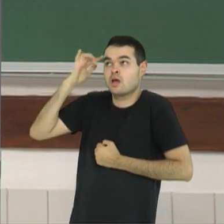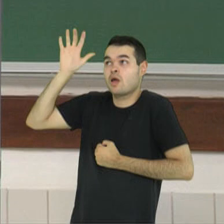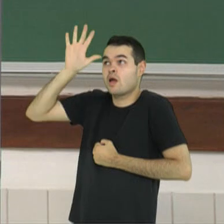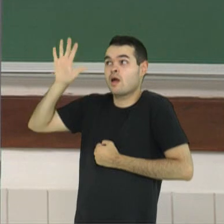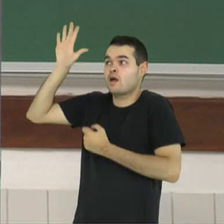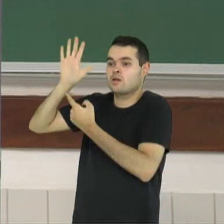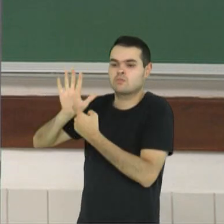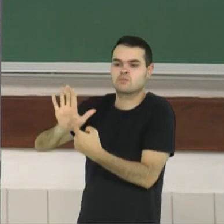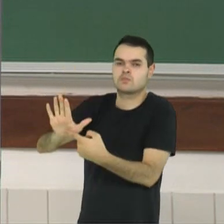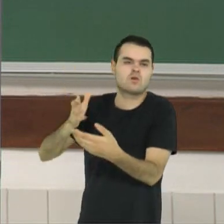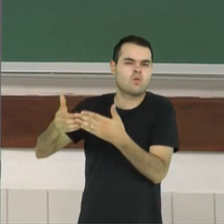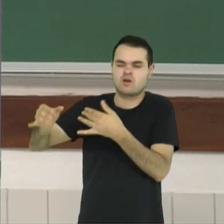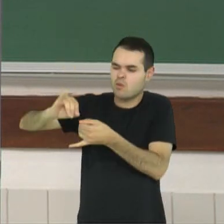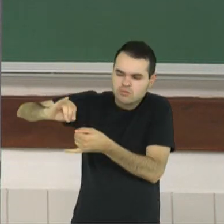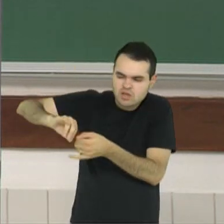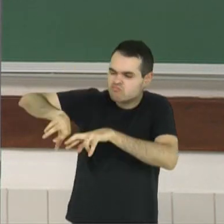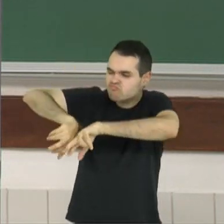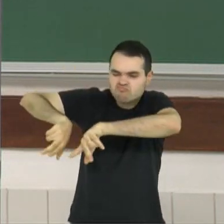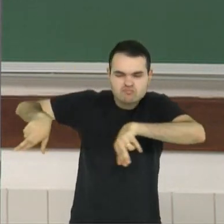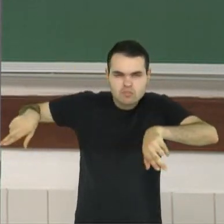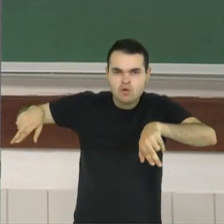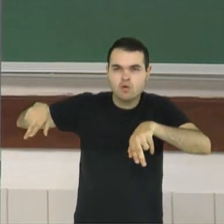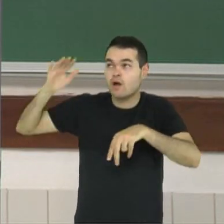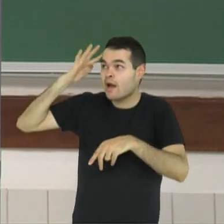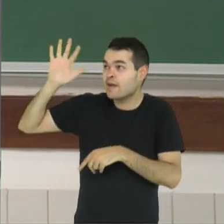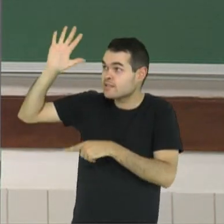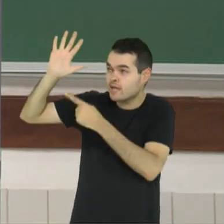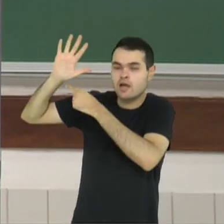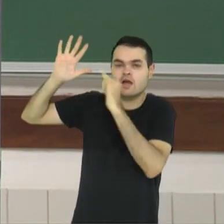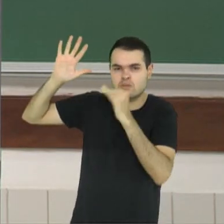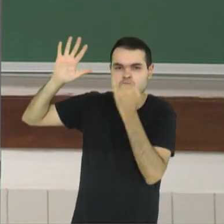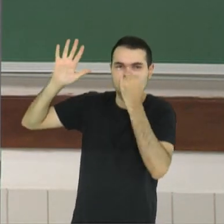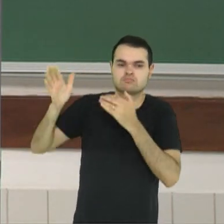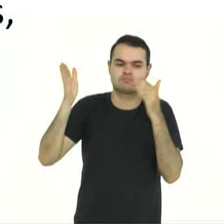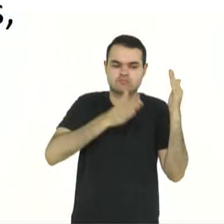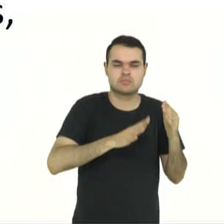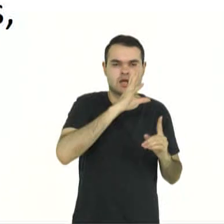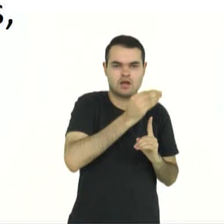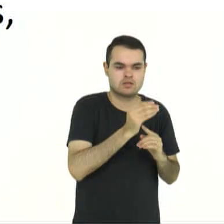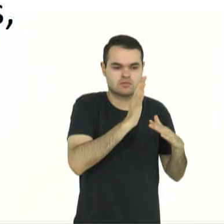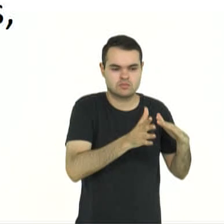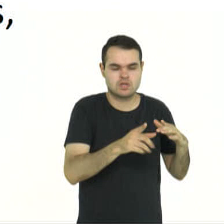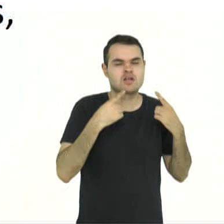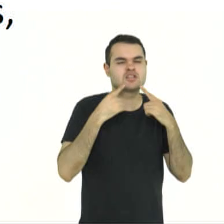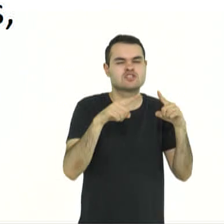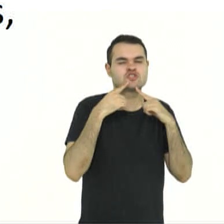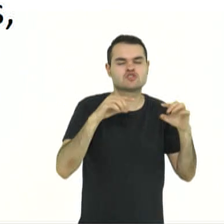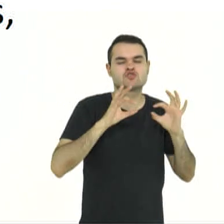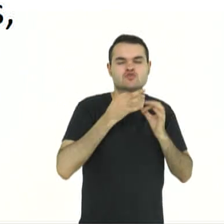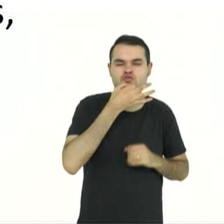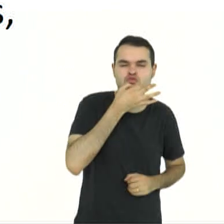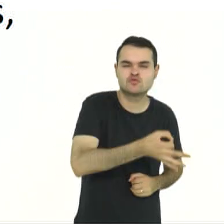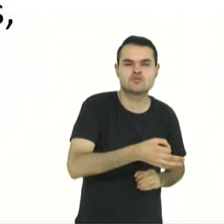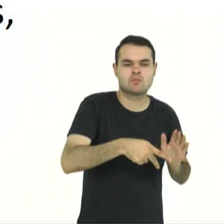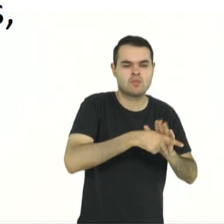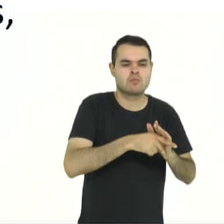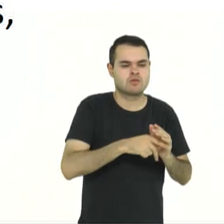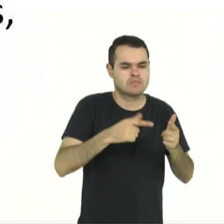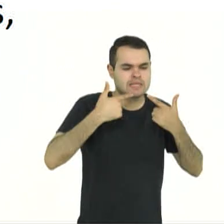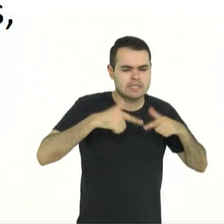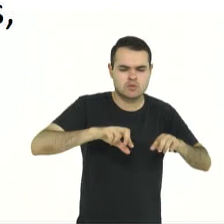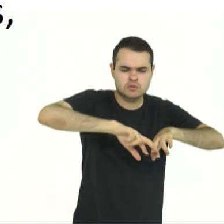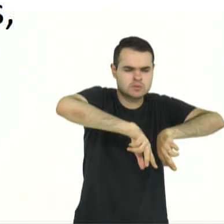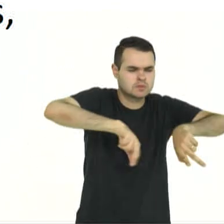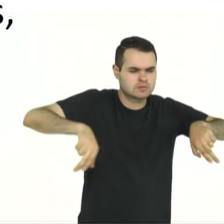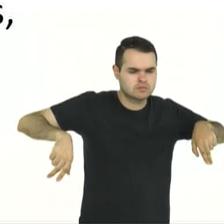obra pode ser qualquer objeto, mas a ideia que é importante. E arte contemporânea? Expressão crítica social caracterizada pela pluralidade de linguagens usadas